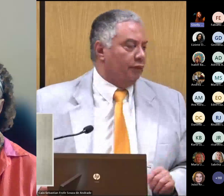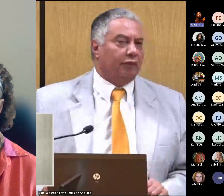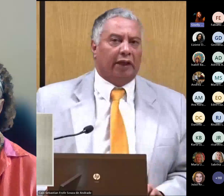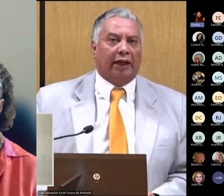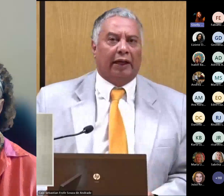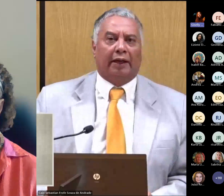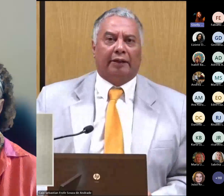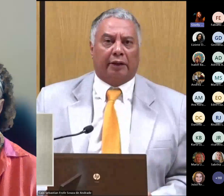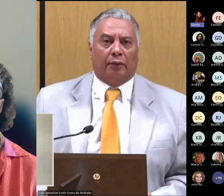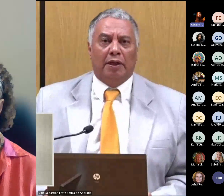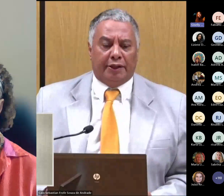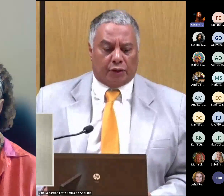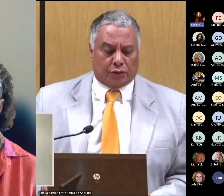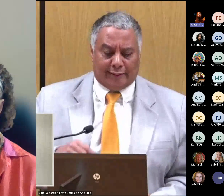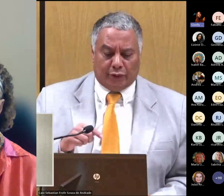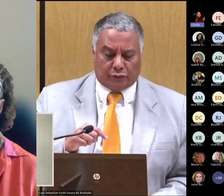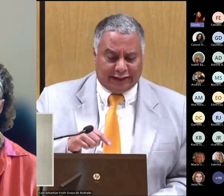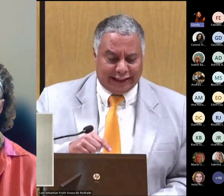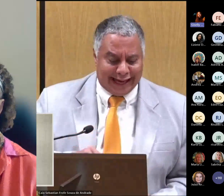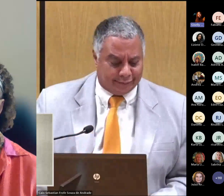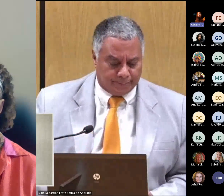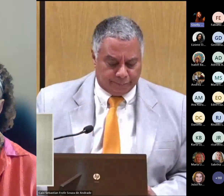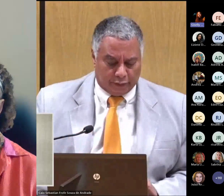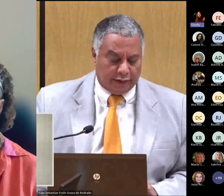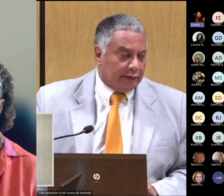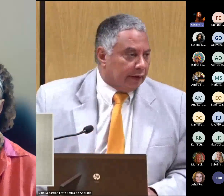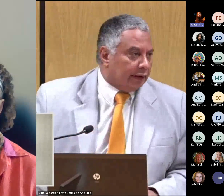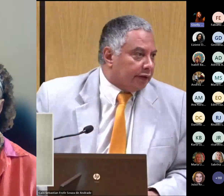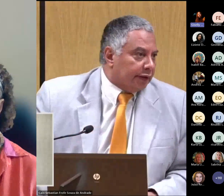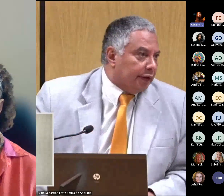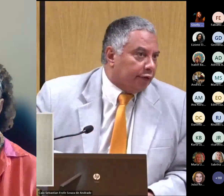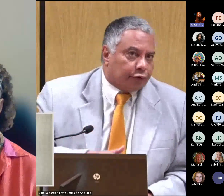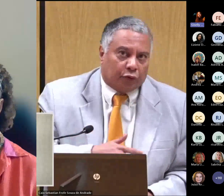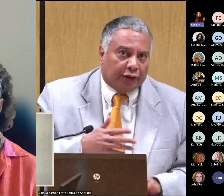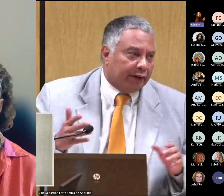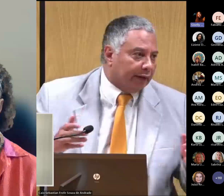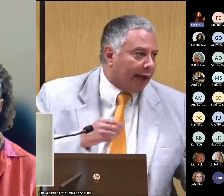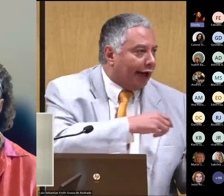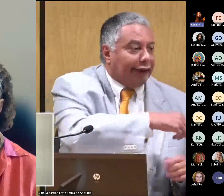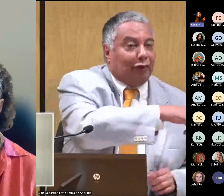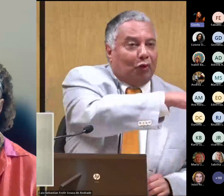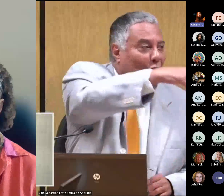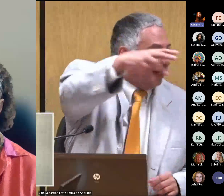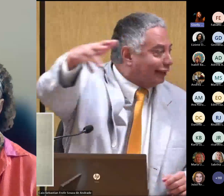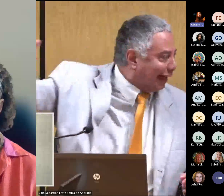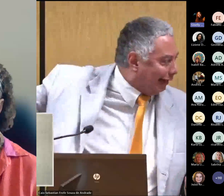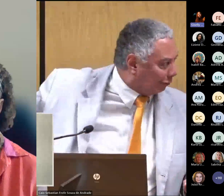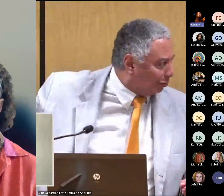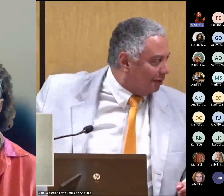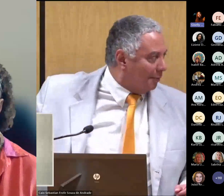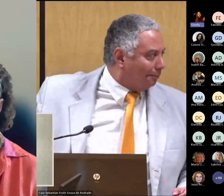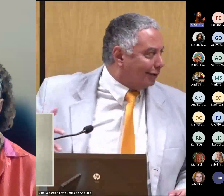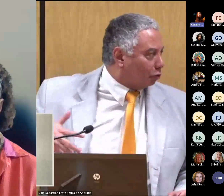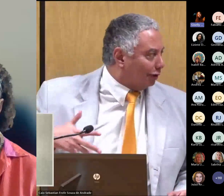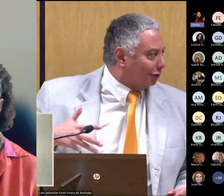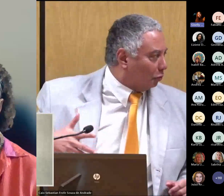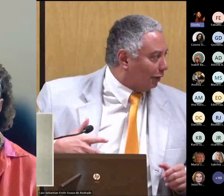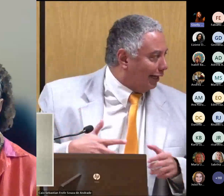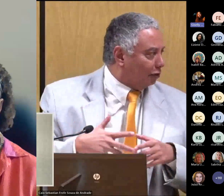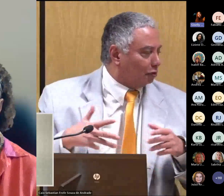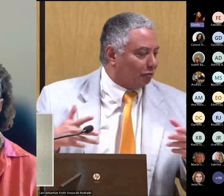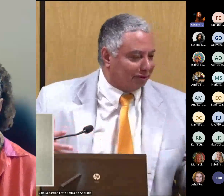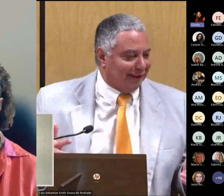né então isso tá muito ligado e e e quer dizer e foi E aí o o retrato passou a